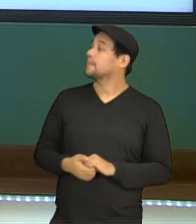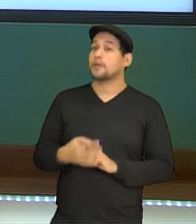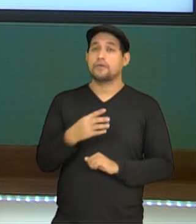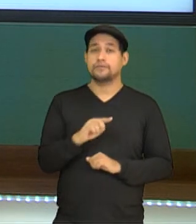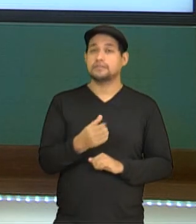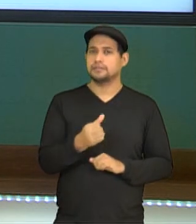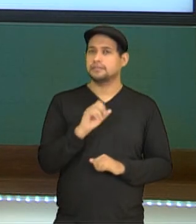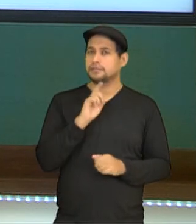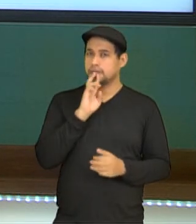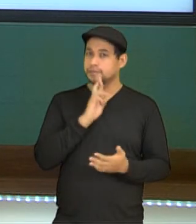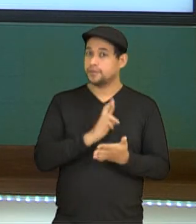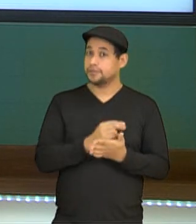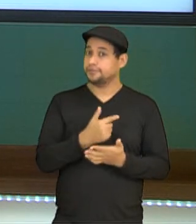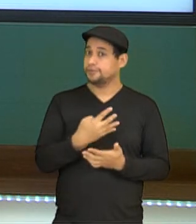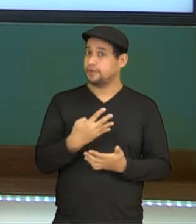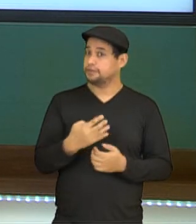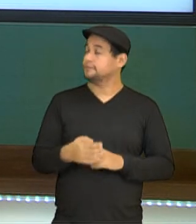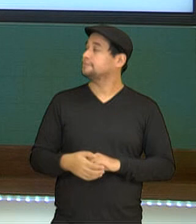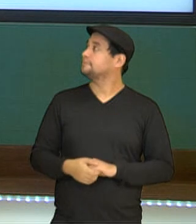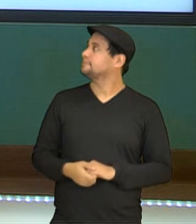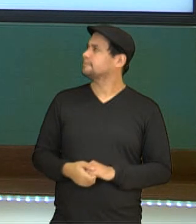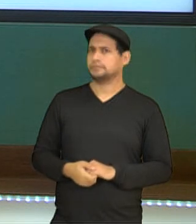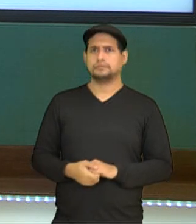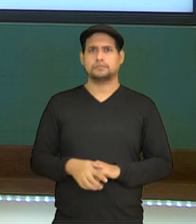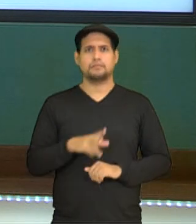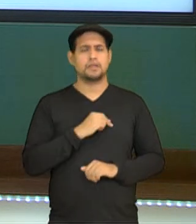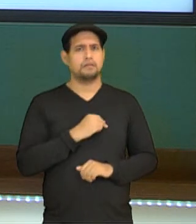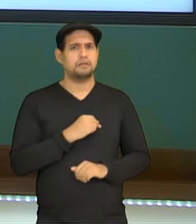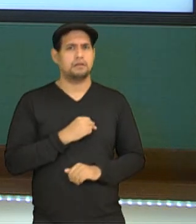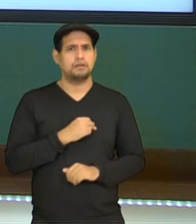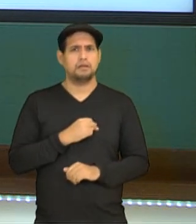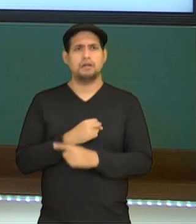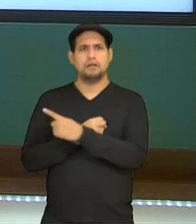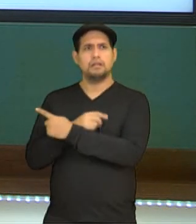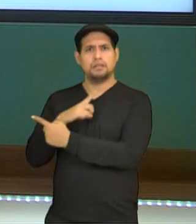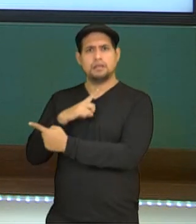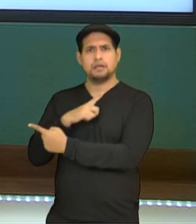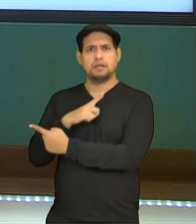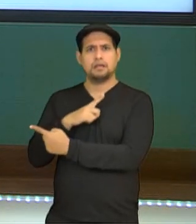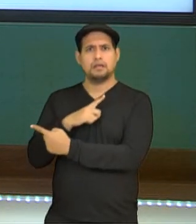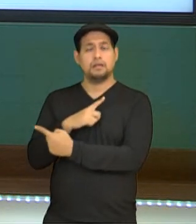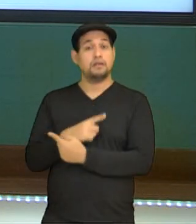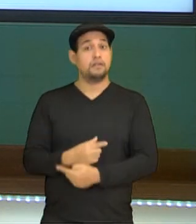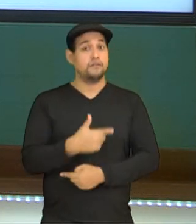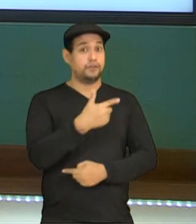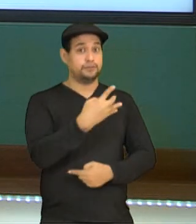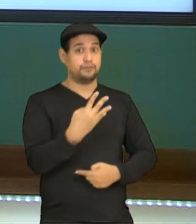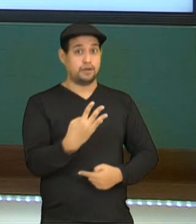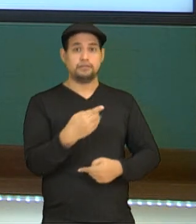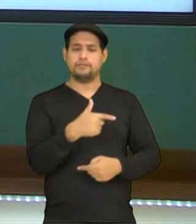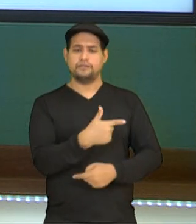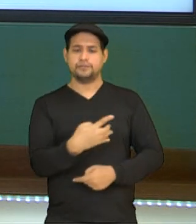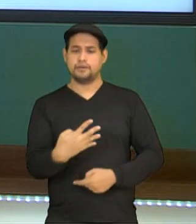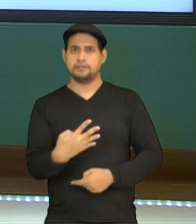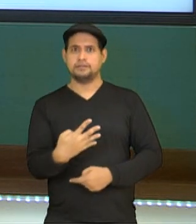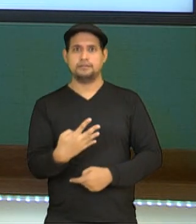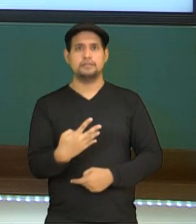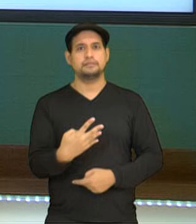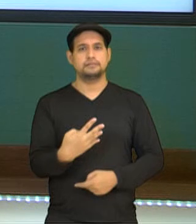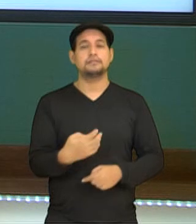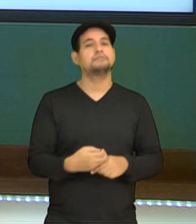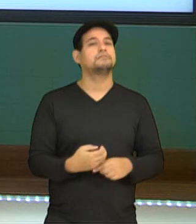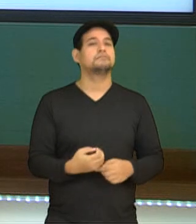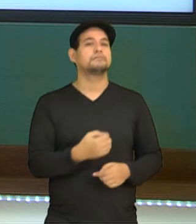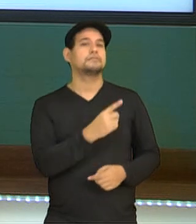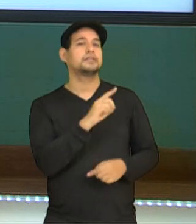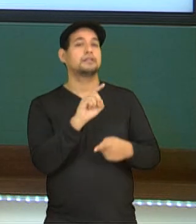24 e 4 vezes 4 é 16. Opa! Agora sim nós temos, ó, 24 e 24. Então, ó,